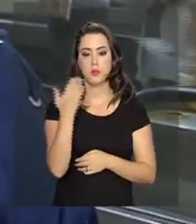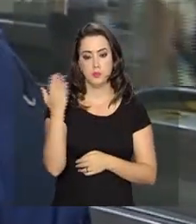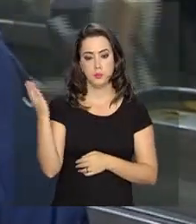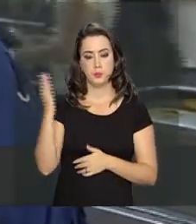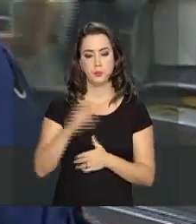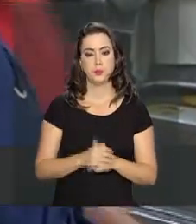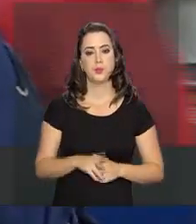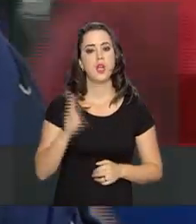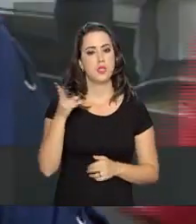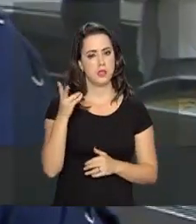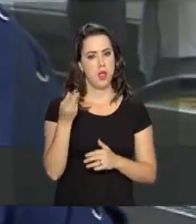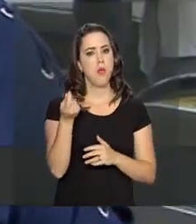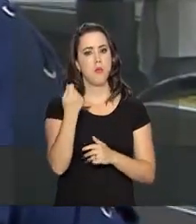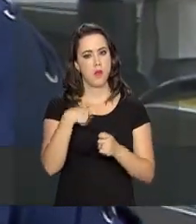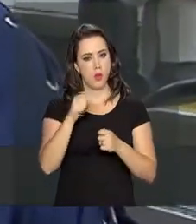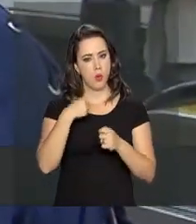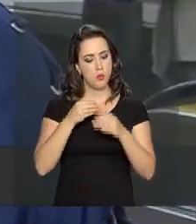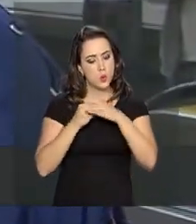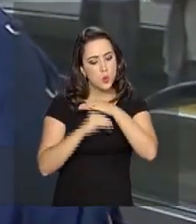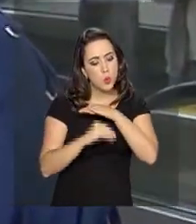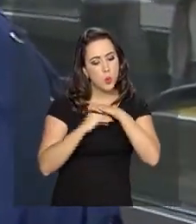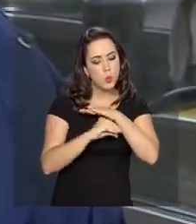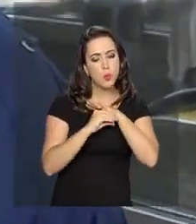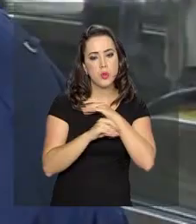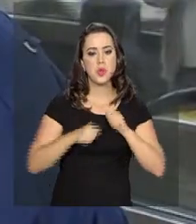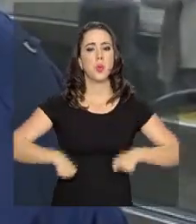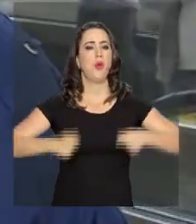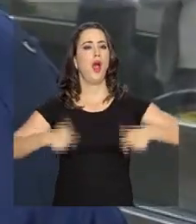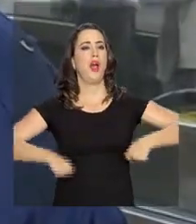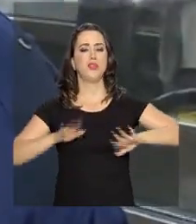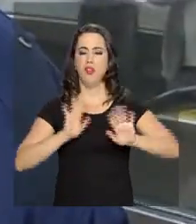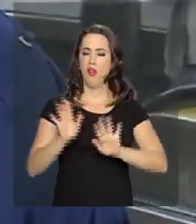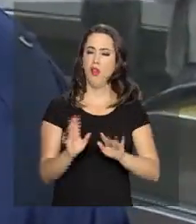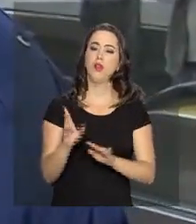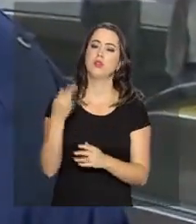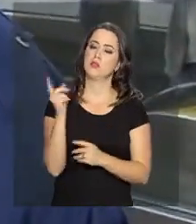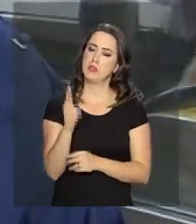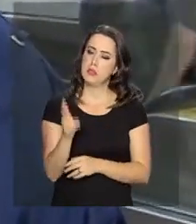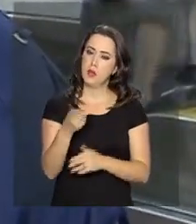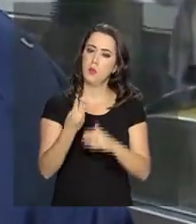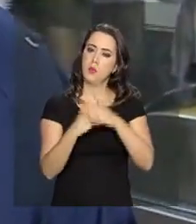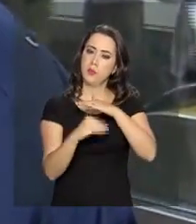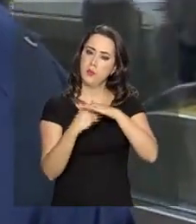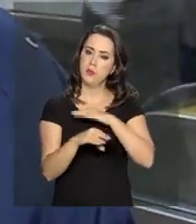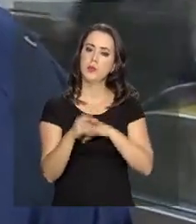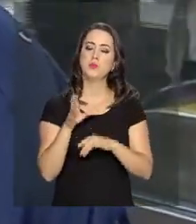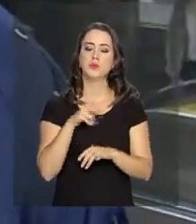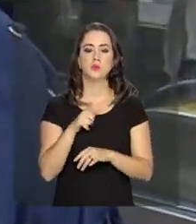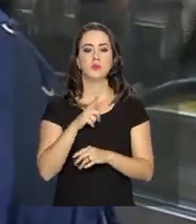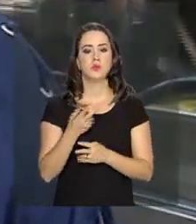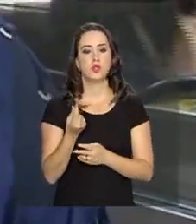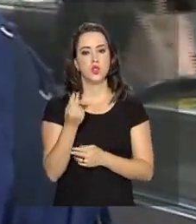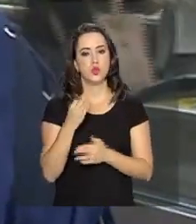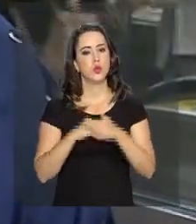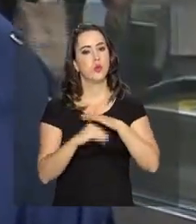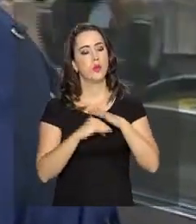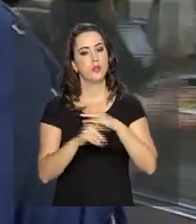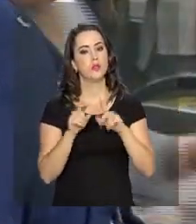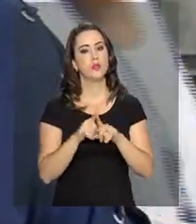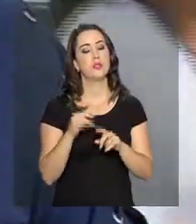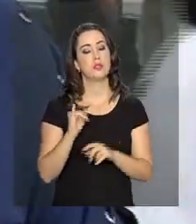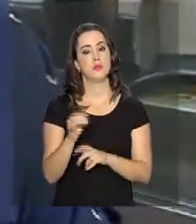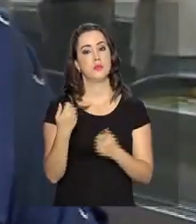Eu sempre poupo, parte do meu salário eu guardo, eu não gasto tudo. Então, sempre é uma ajuda boa para a gente ter um pezinho de meia para